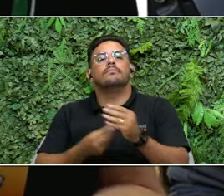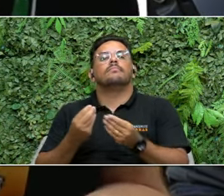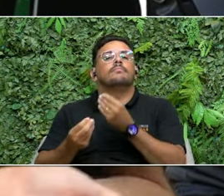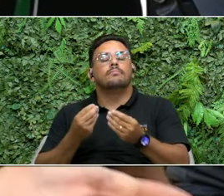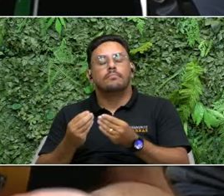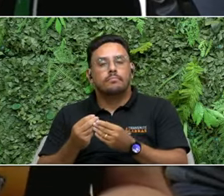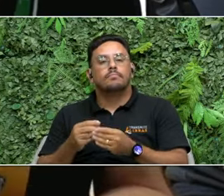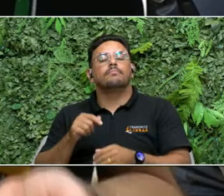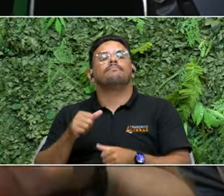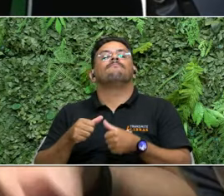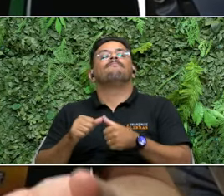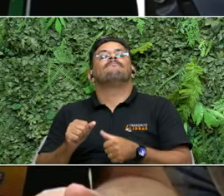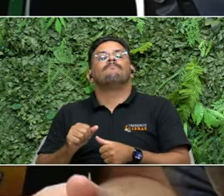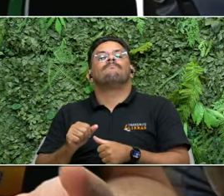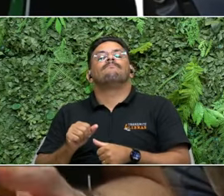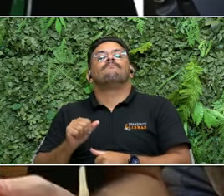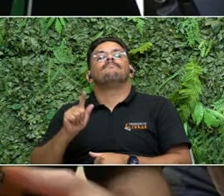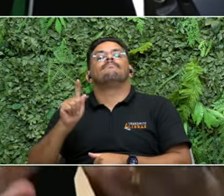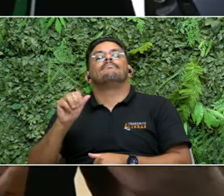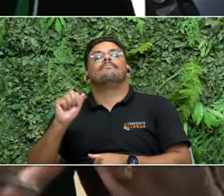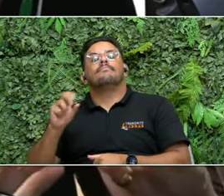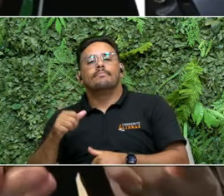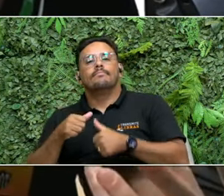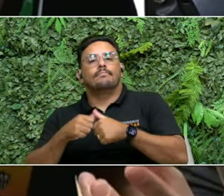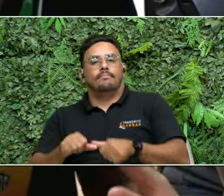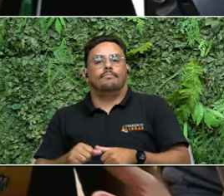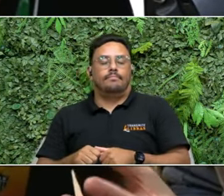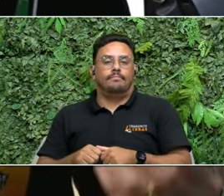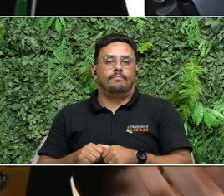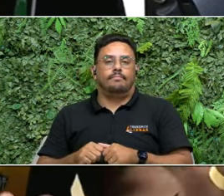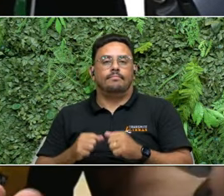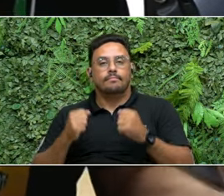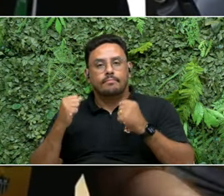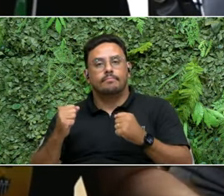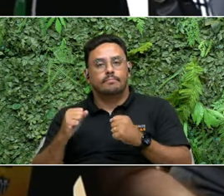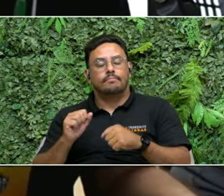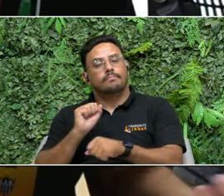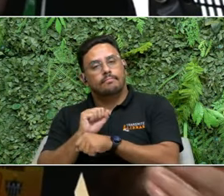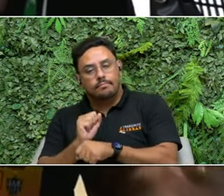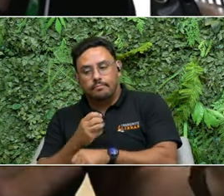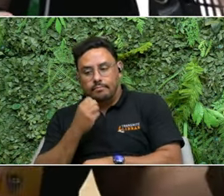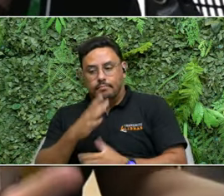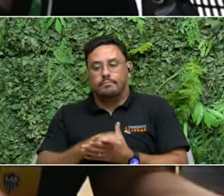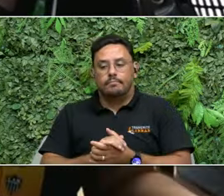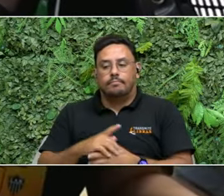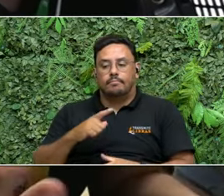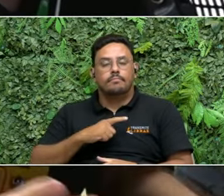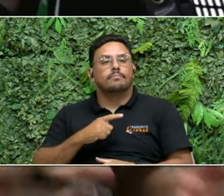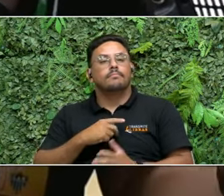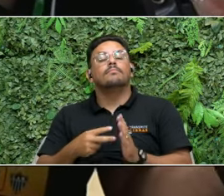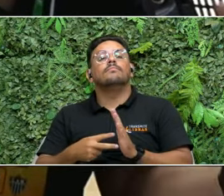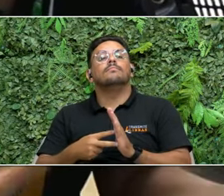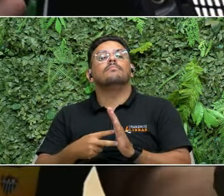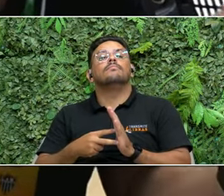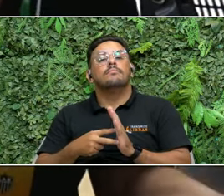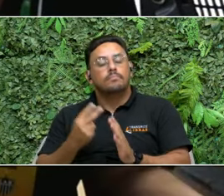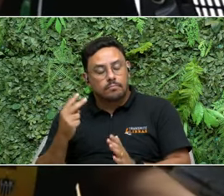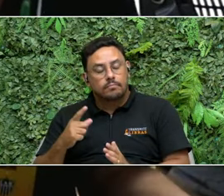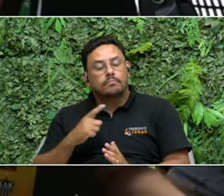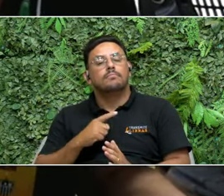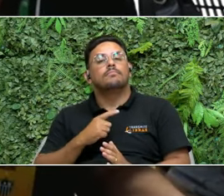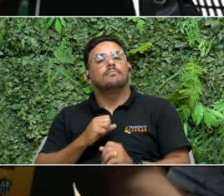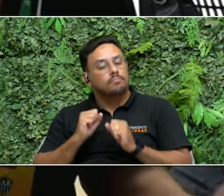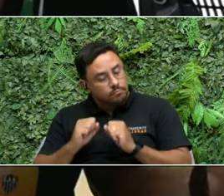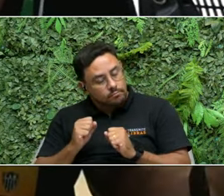Gabriel milito fica um esboço e fica pro torcedor Uma expectativa muito boa porque tem um segundo jogo o Cruzeiro tem vantagem